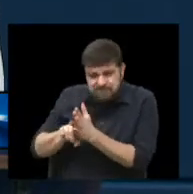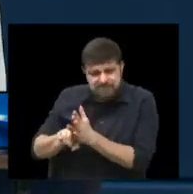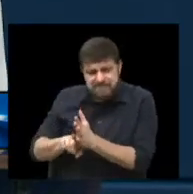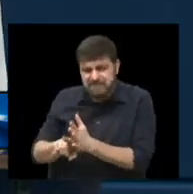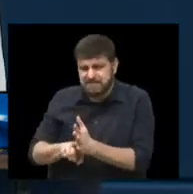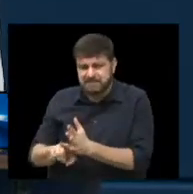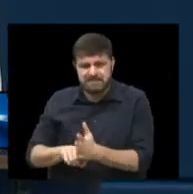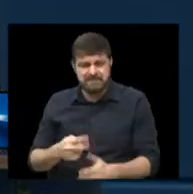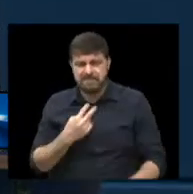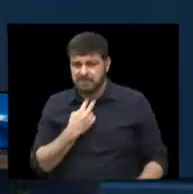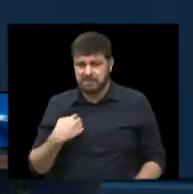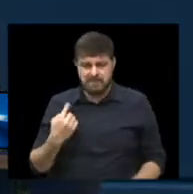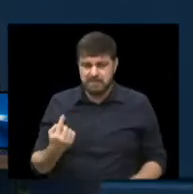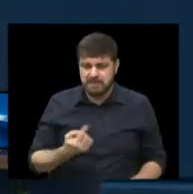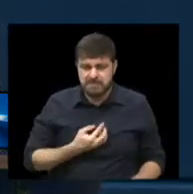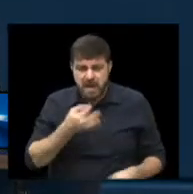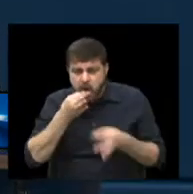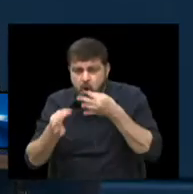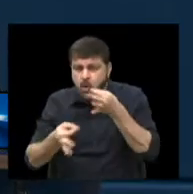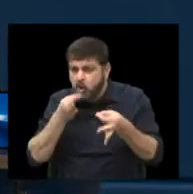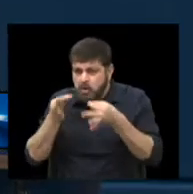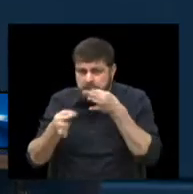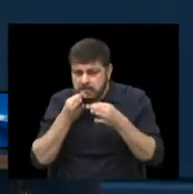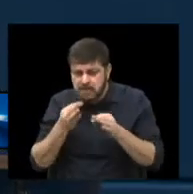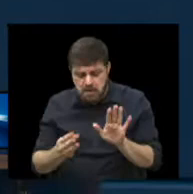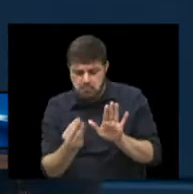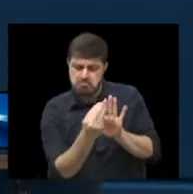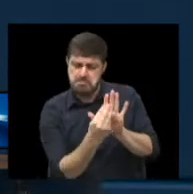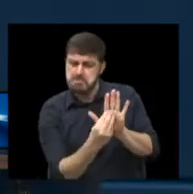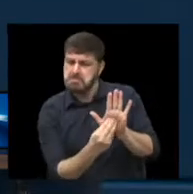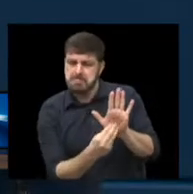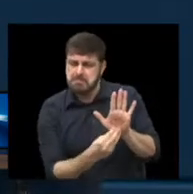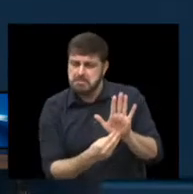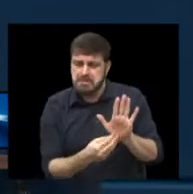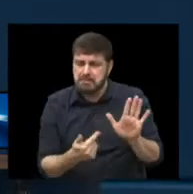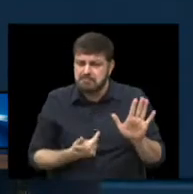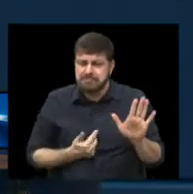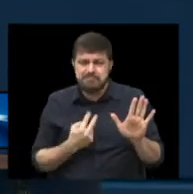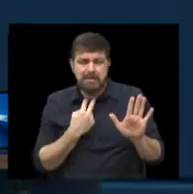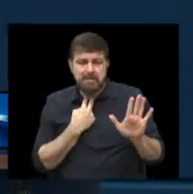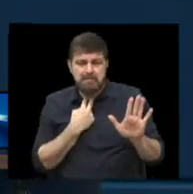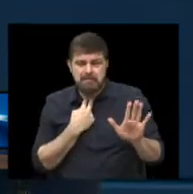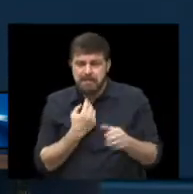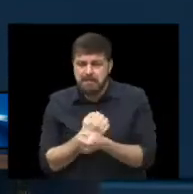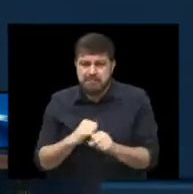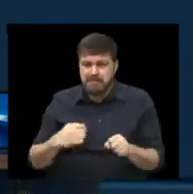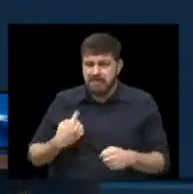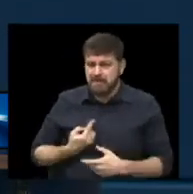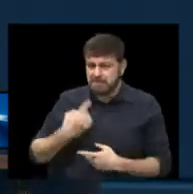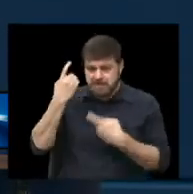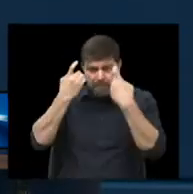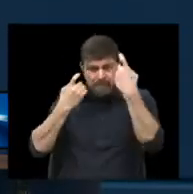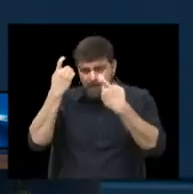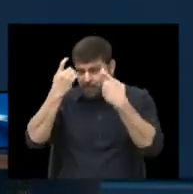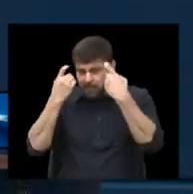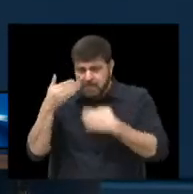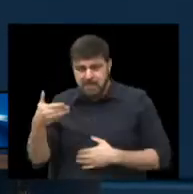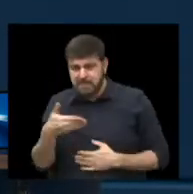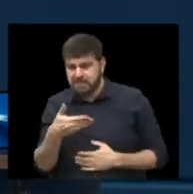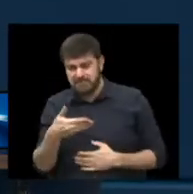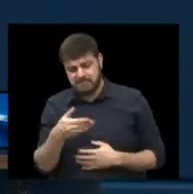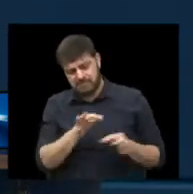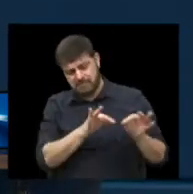permite, inclusive, que a gente faça sugestões sobre as questões, as preocupações que motivam esse